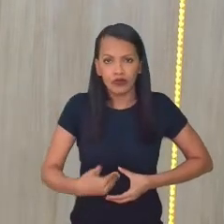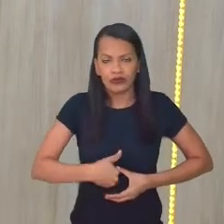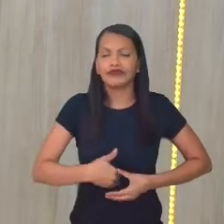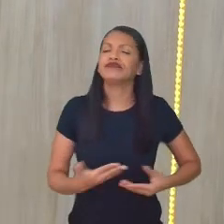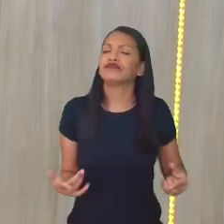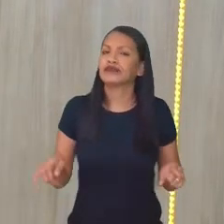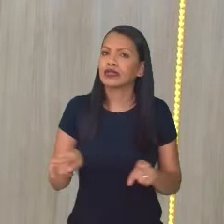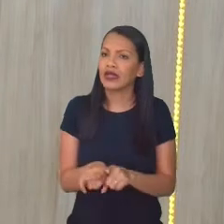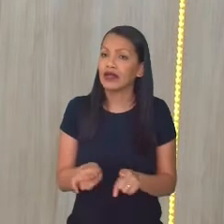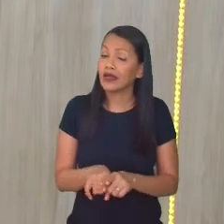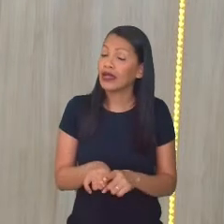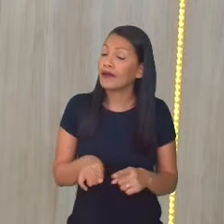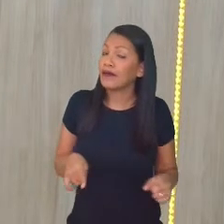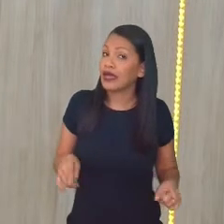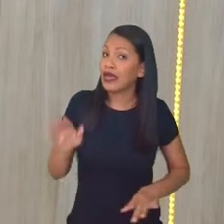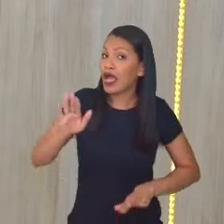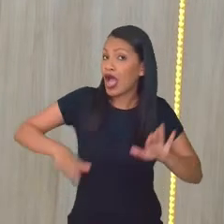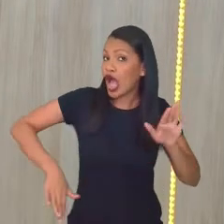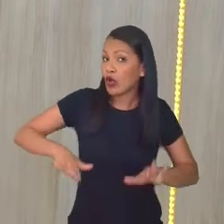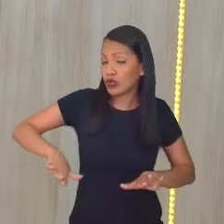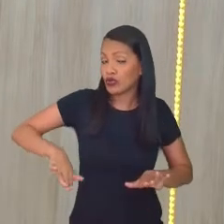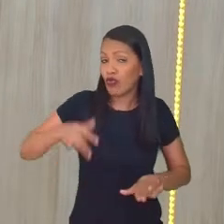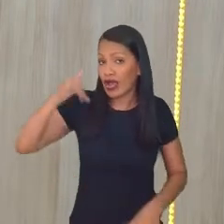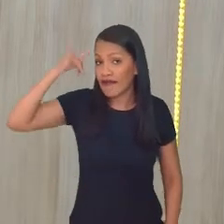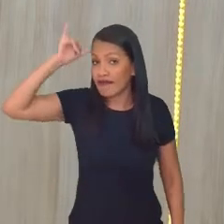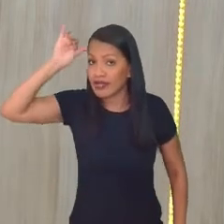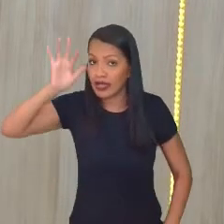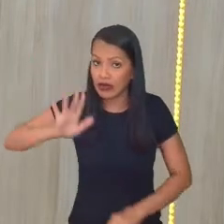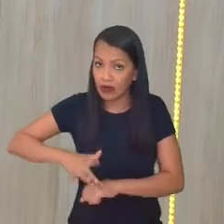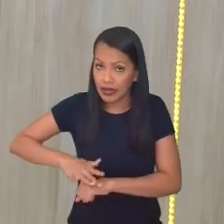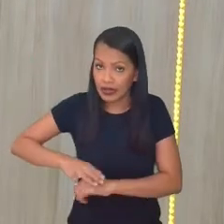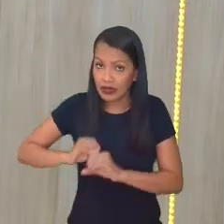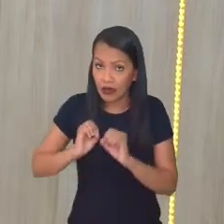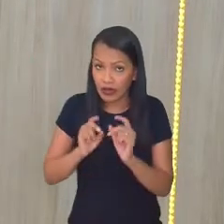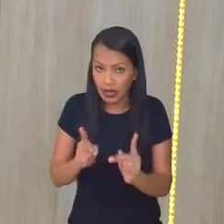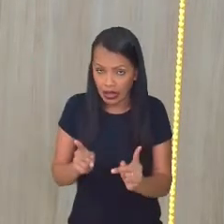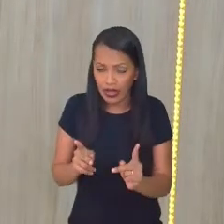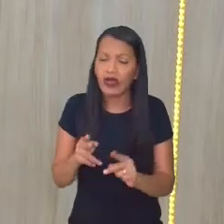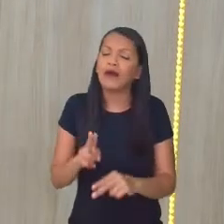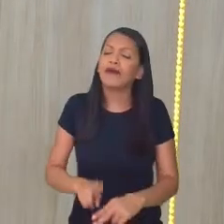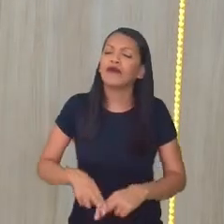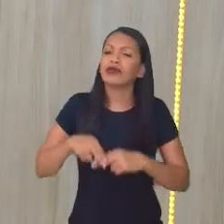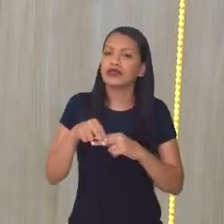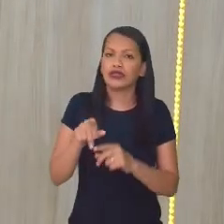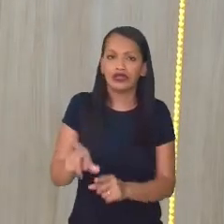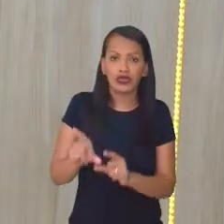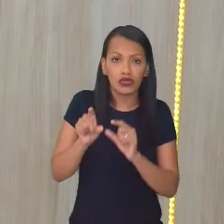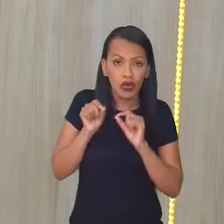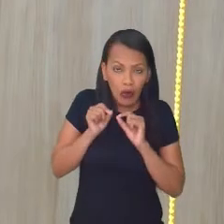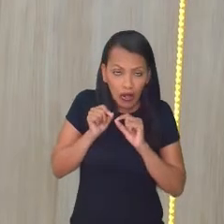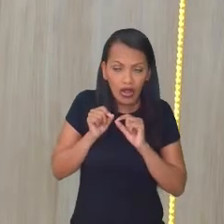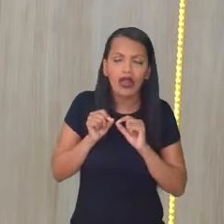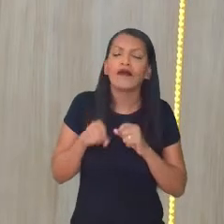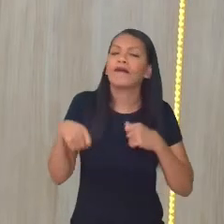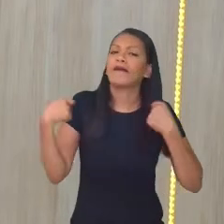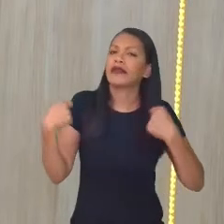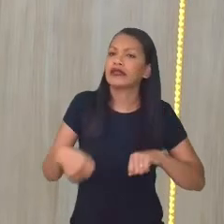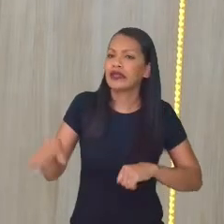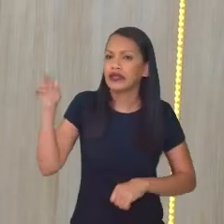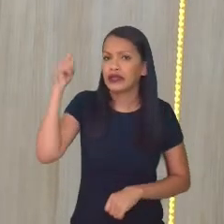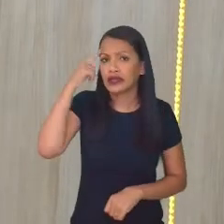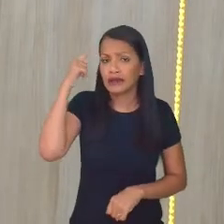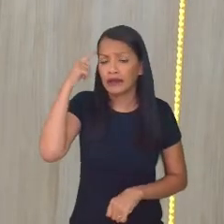de infecções sexualmente transmissíveis. Então, por isso, quando a gente for escolher um método contraceptivo, a gente tem que